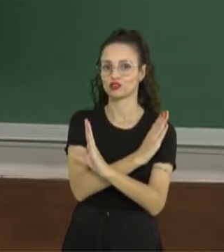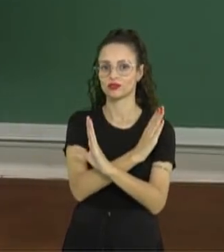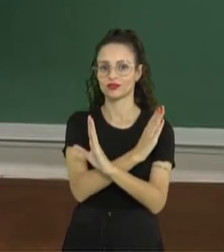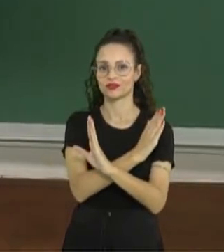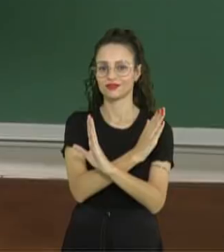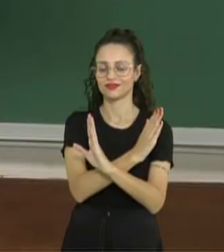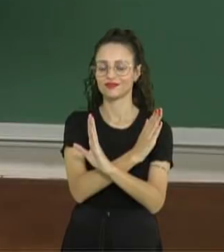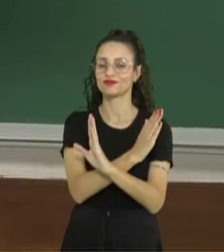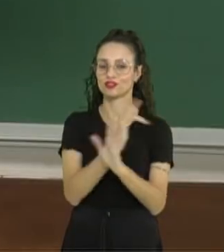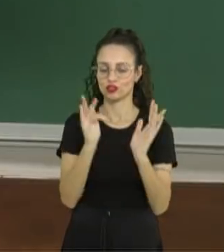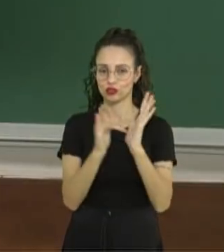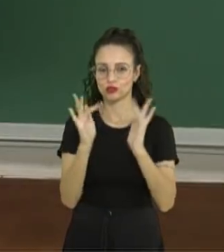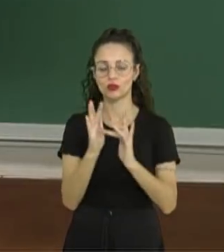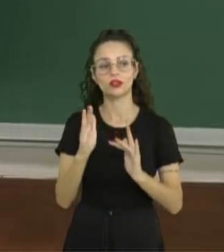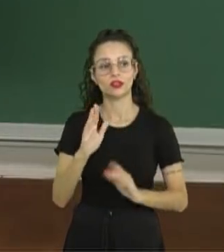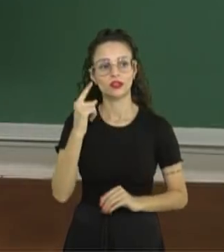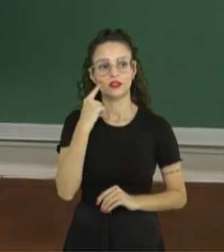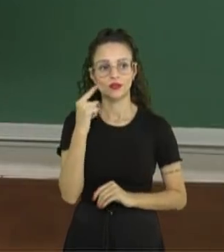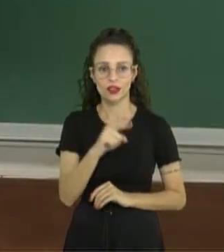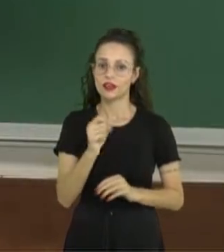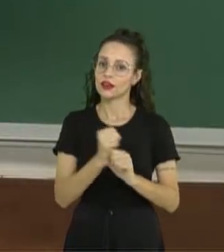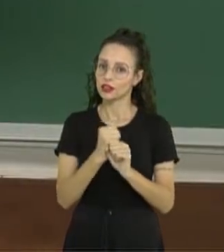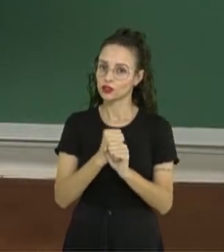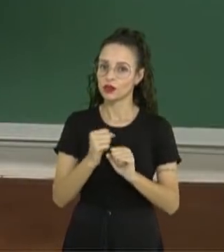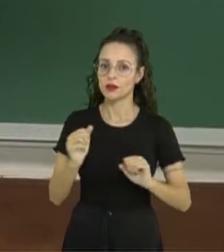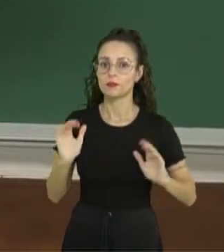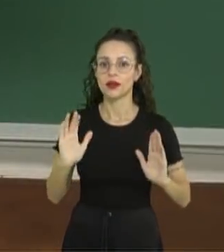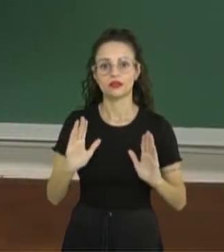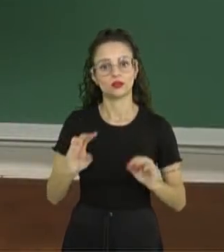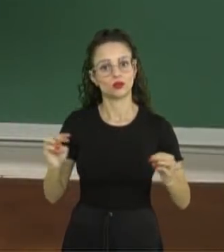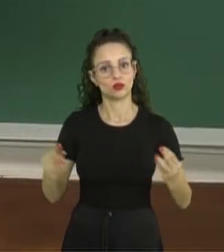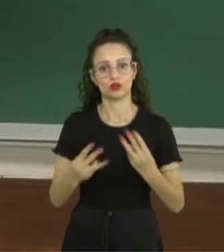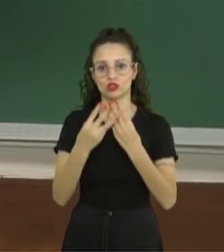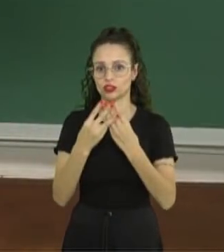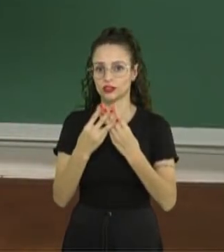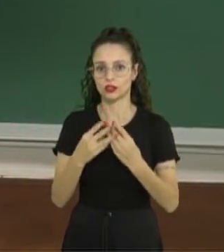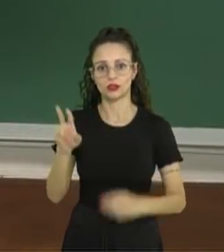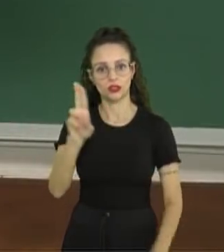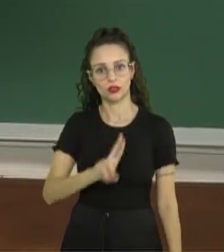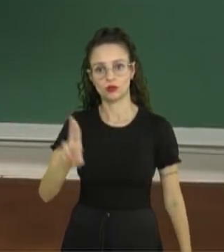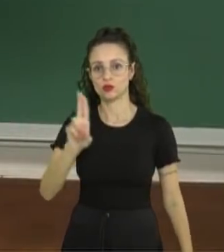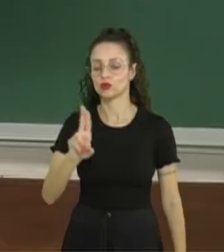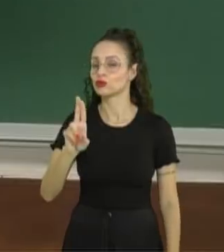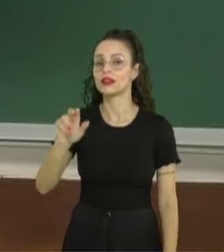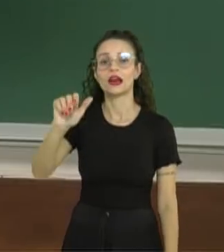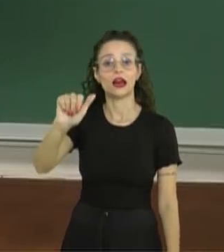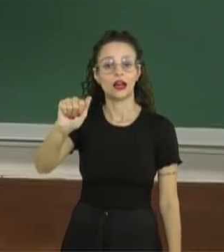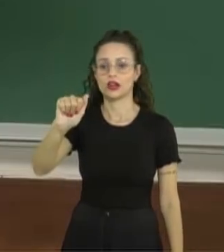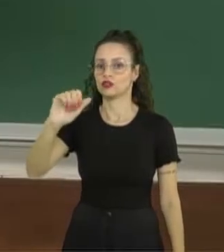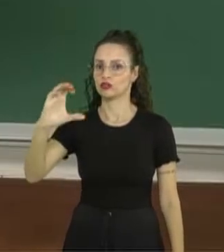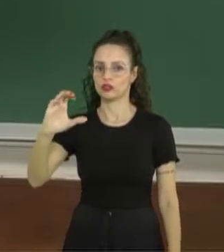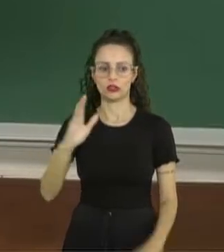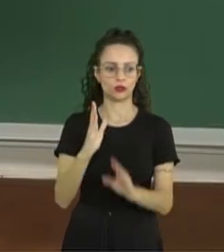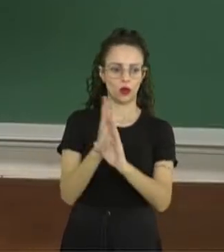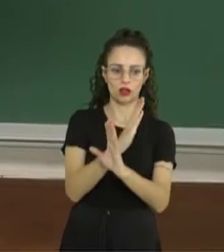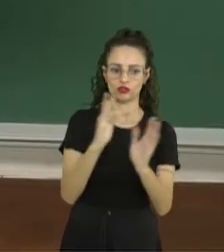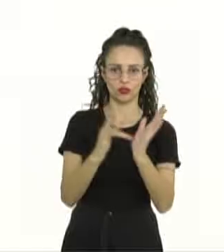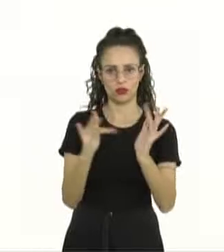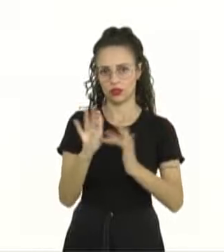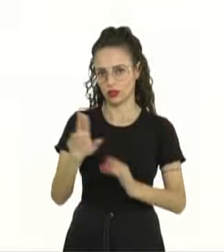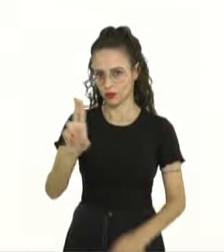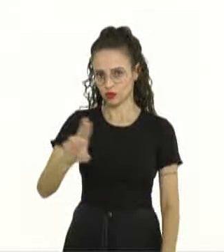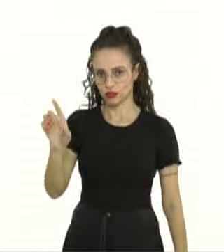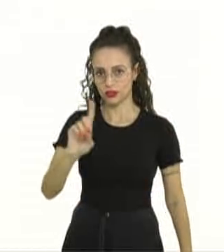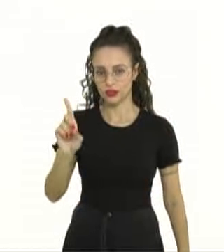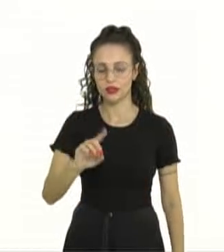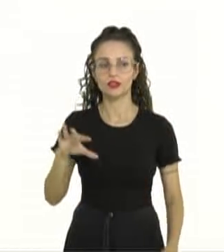Se pegarmos o calendário antes de Cristo, seria nesse ano. Não que os judeus se utilizam da expressão antes de Cristo, não se utilizam. Com base na